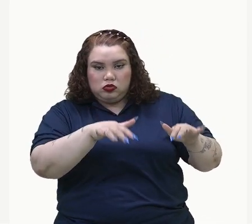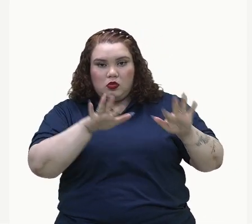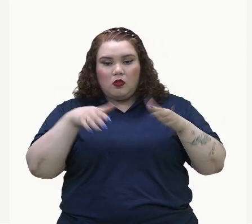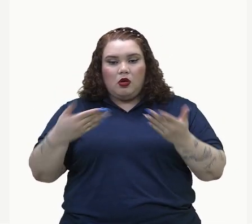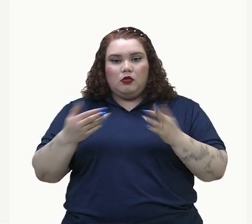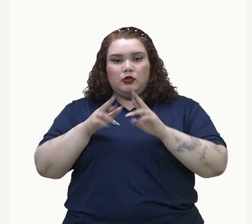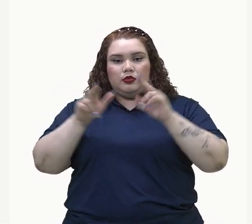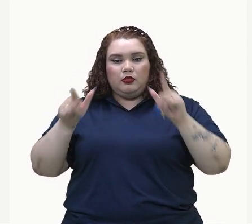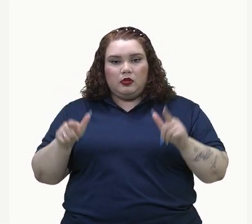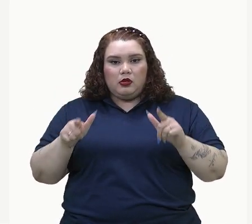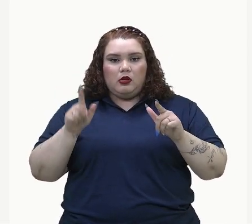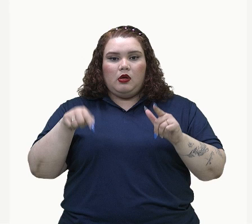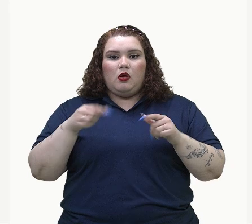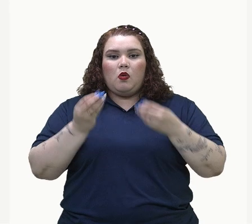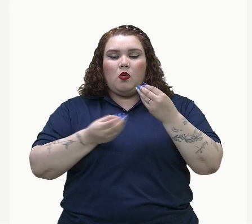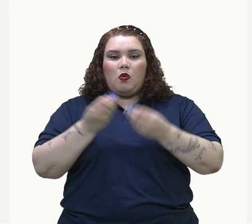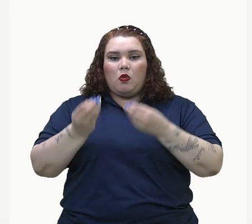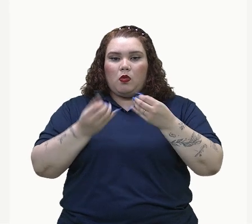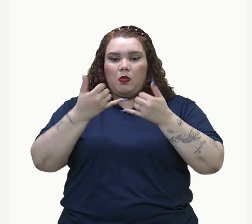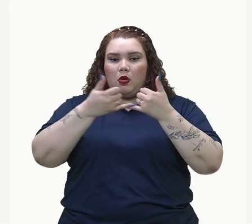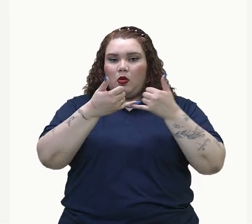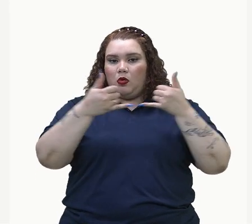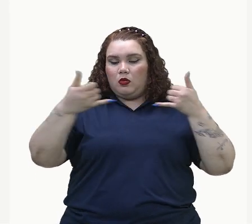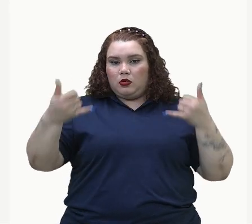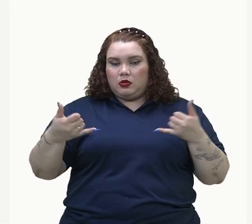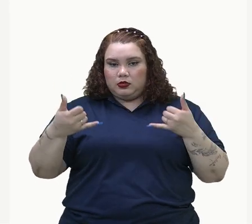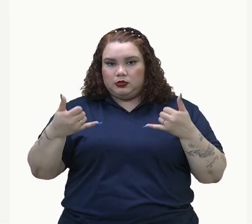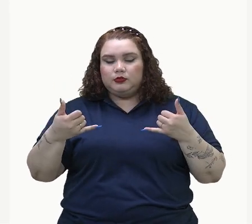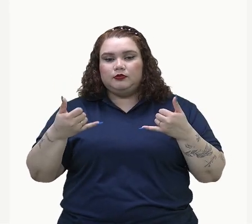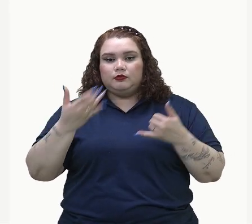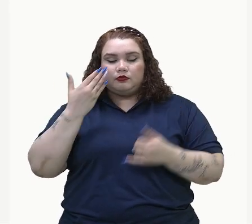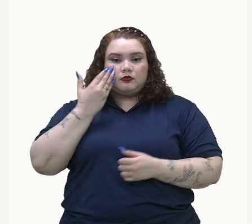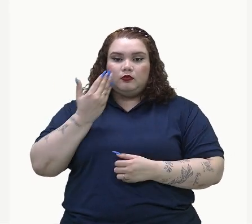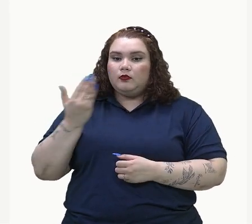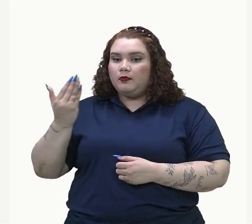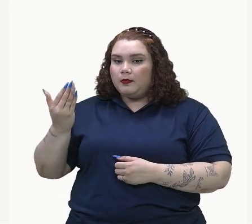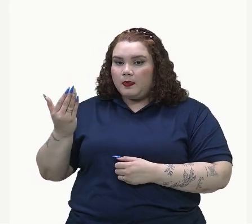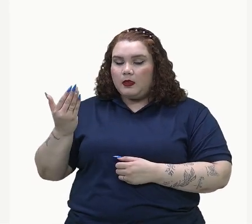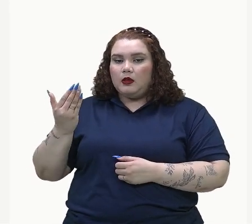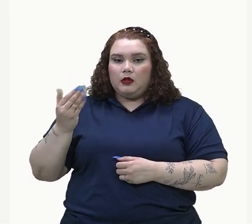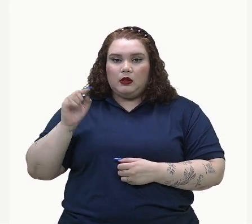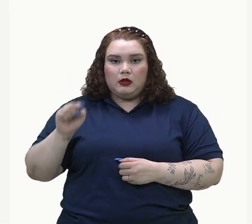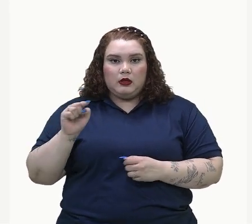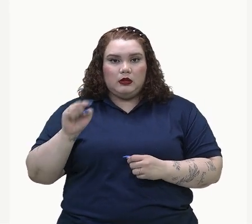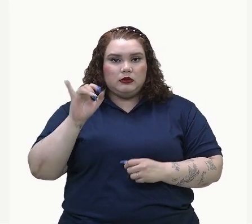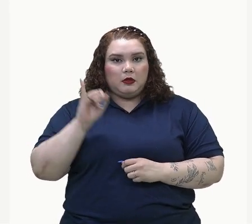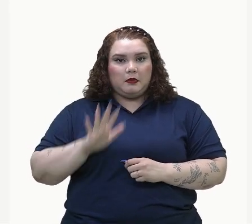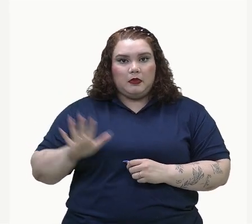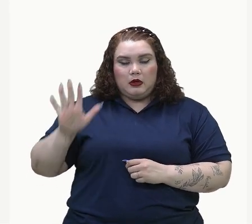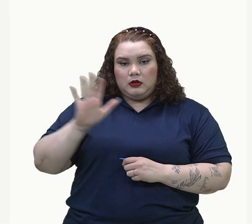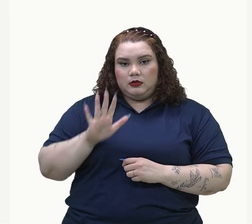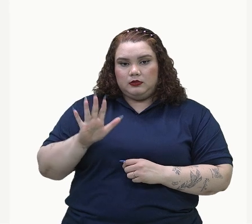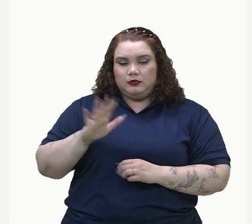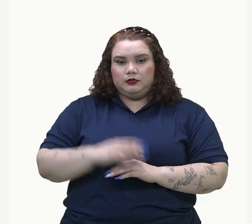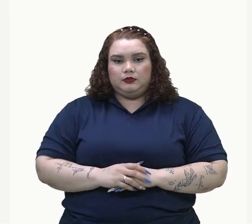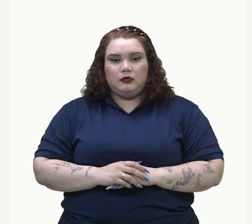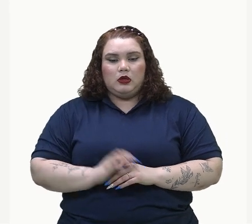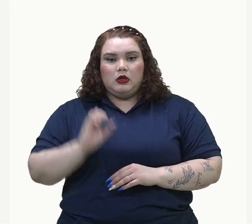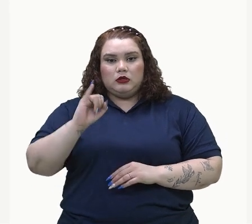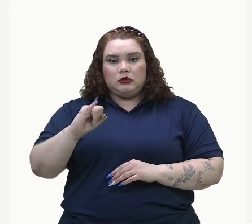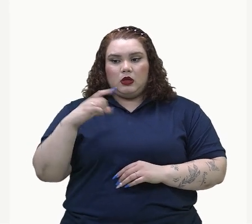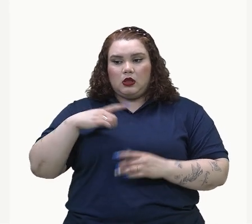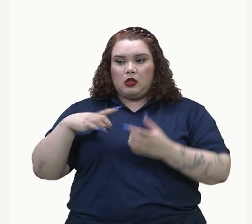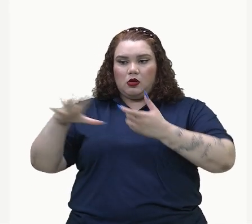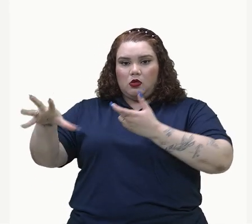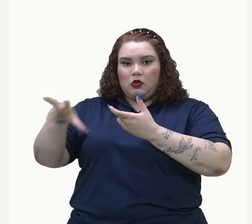o sentido da corrente, como você pode perceber aí neste caso desse esquema. Ao passar por um receptor,